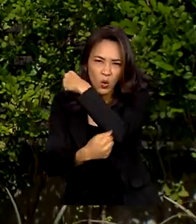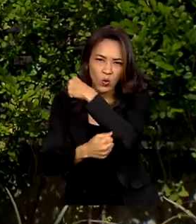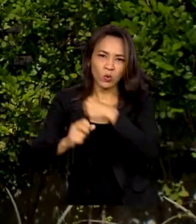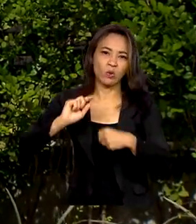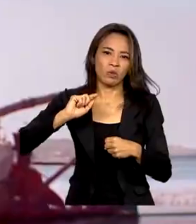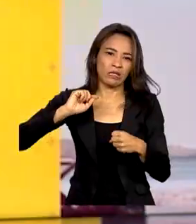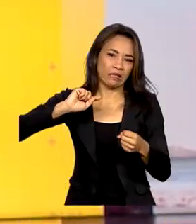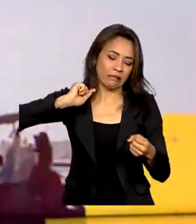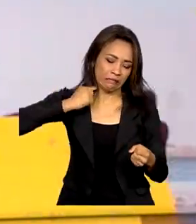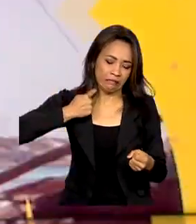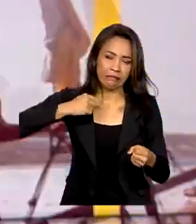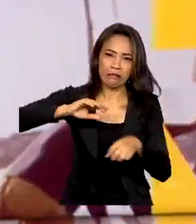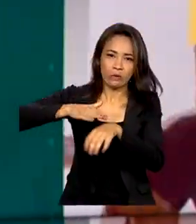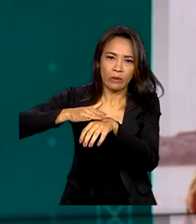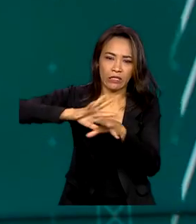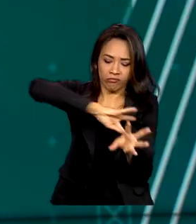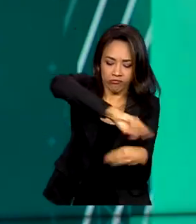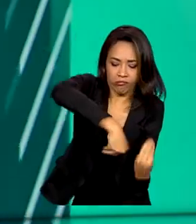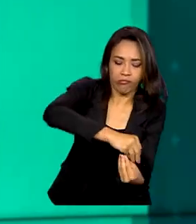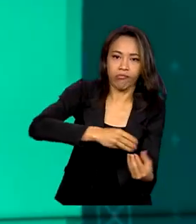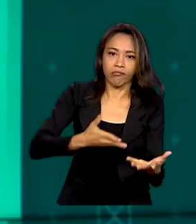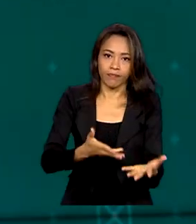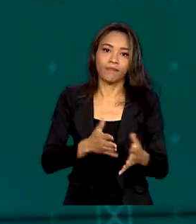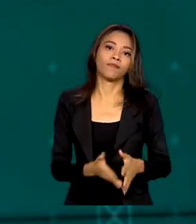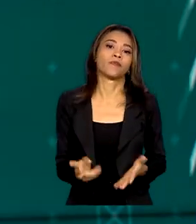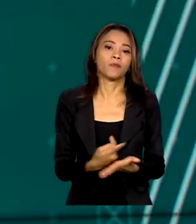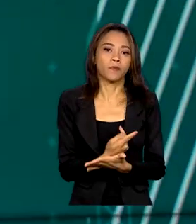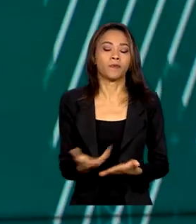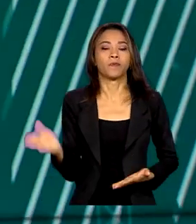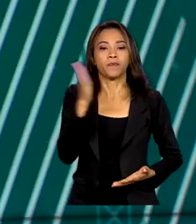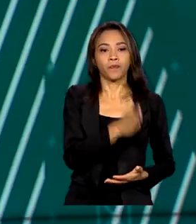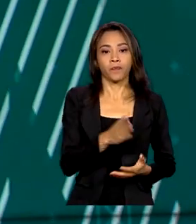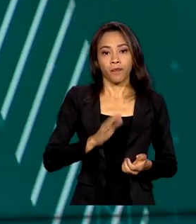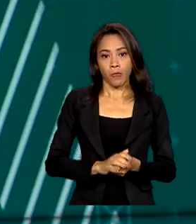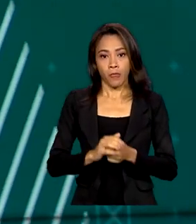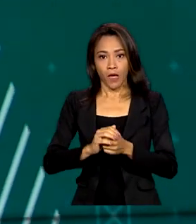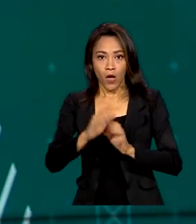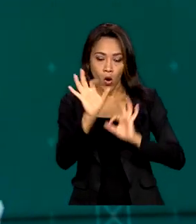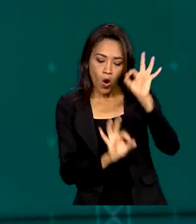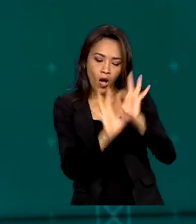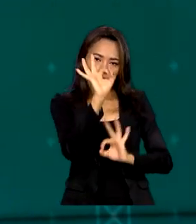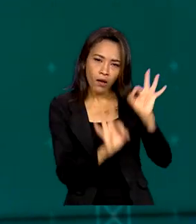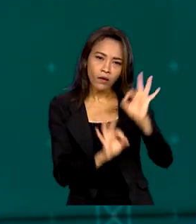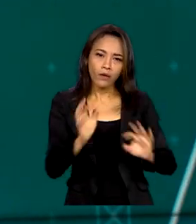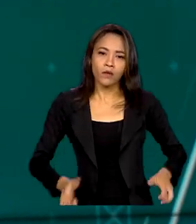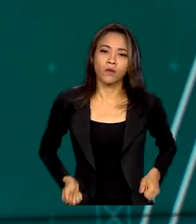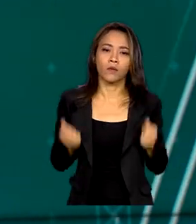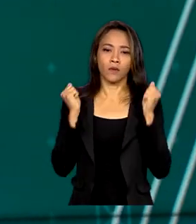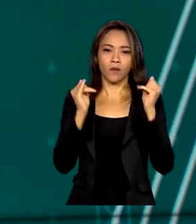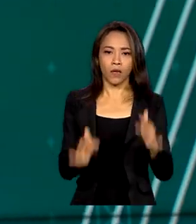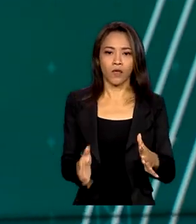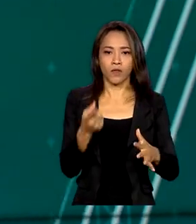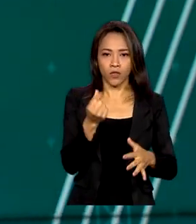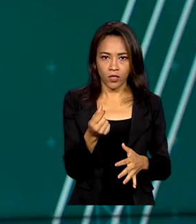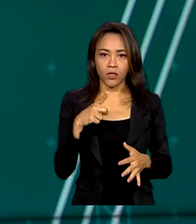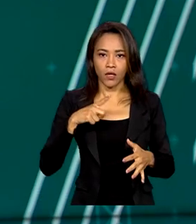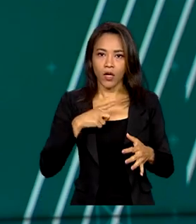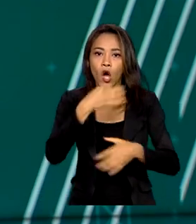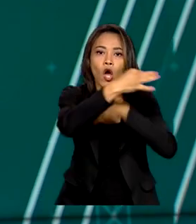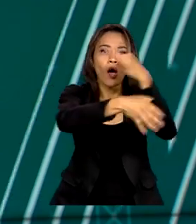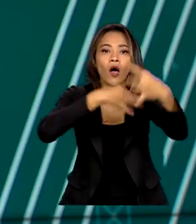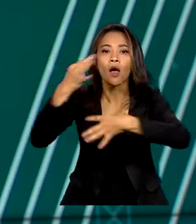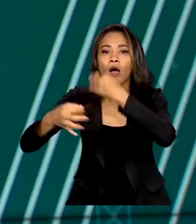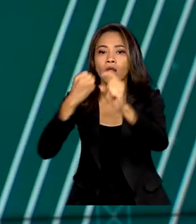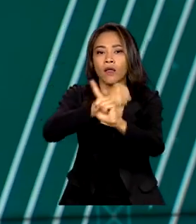contaminados. O planejamento dos gastos públicos vai ser feito com a participação da sociedade. O anúncio foi feito